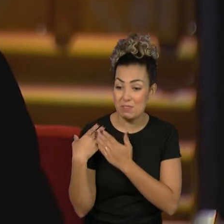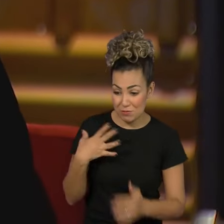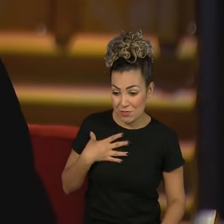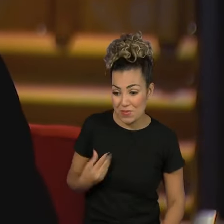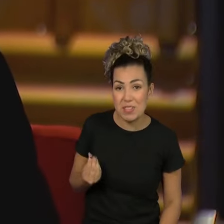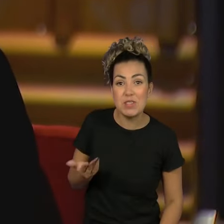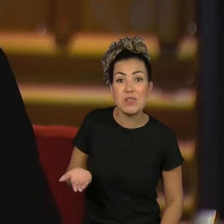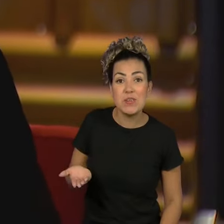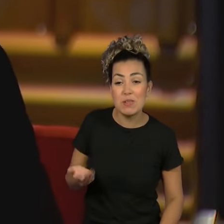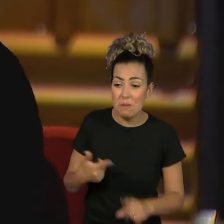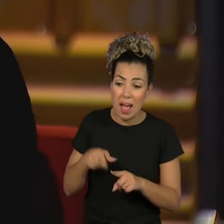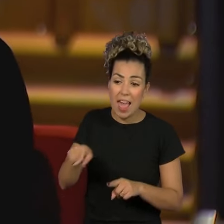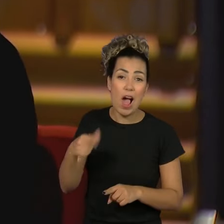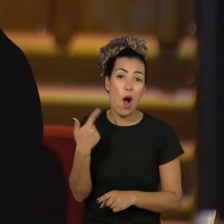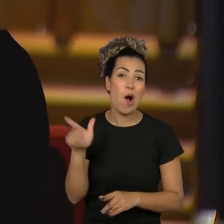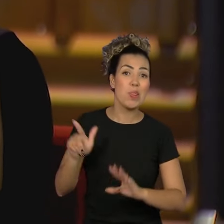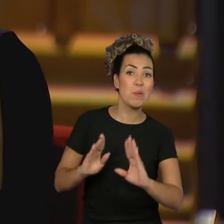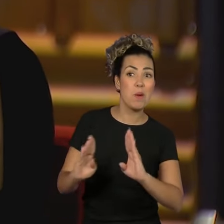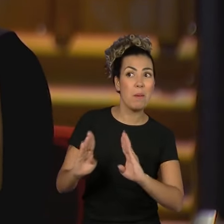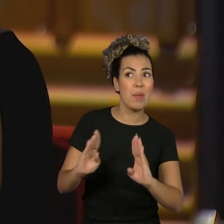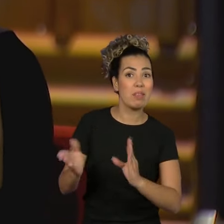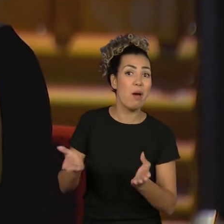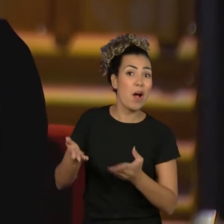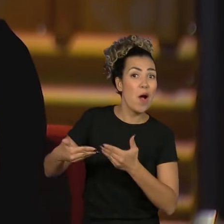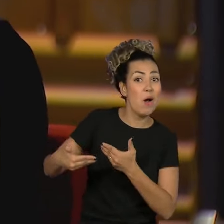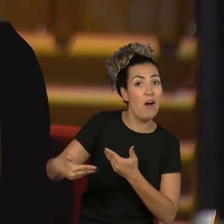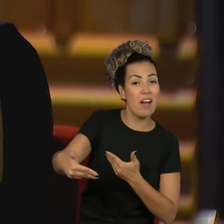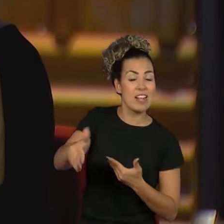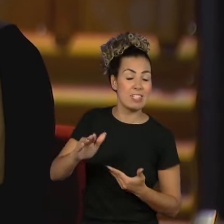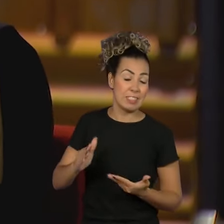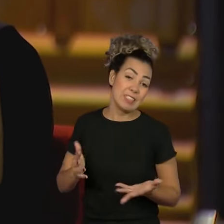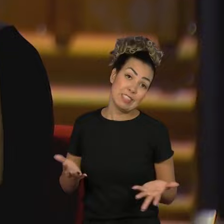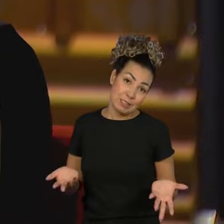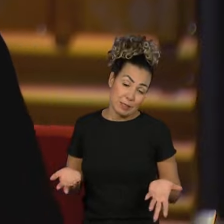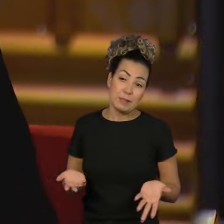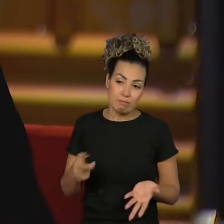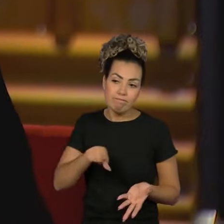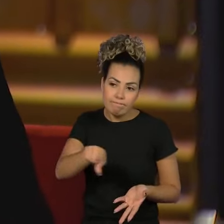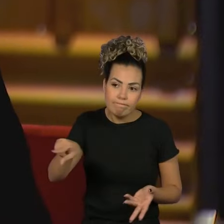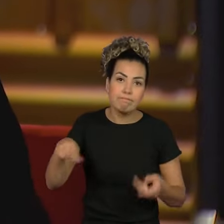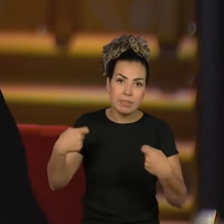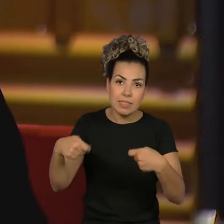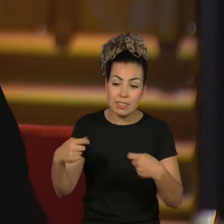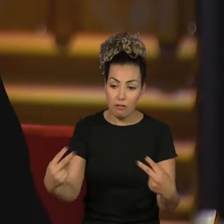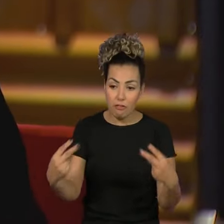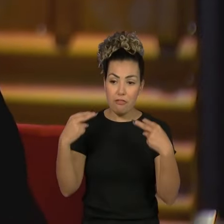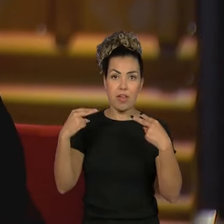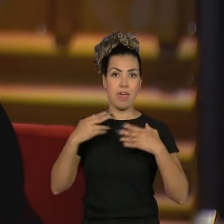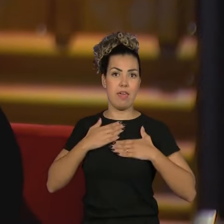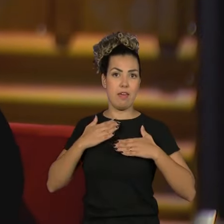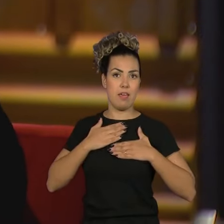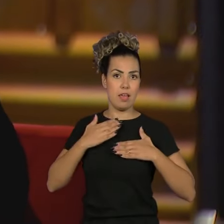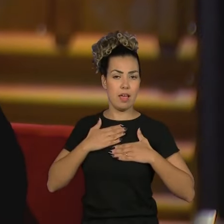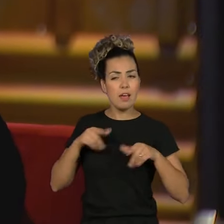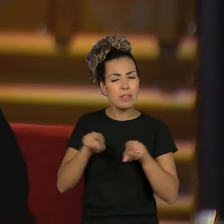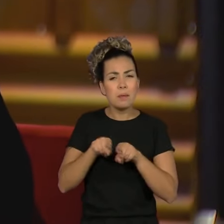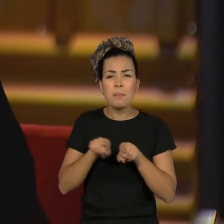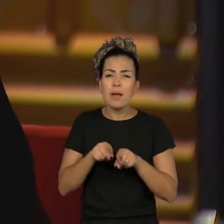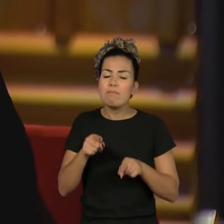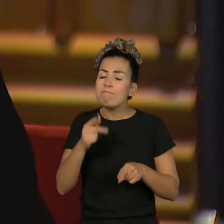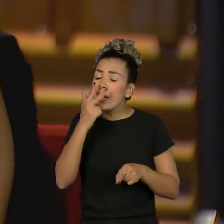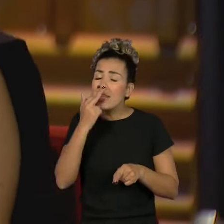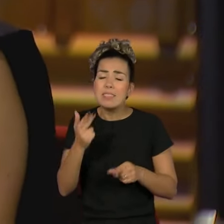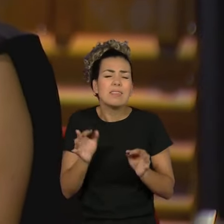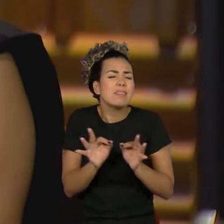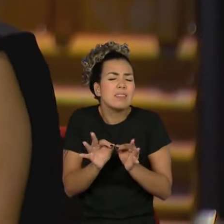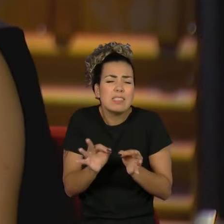responsáveis por outras gerações que estão nesse mundo eh e que precisam olhar pra gente no no mínimo bem no micro que a gente